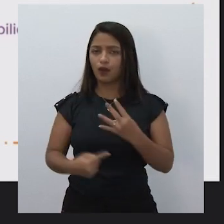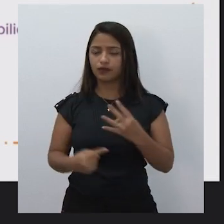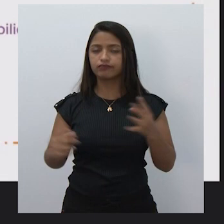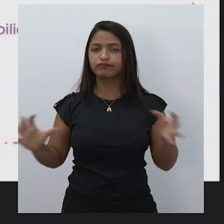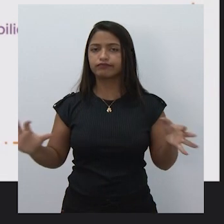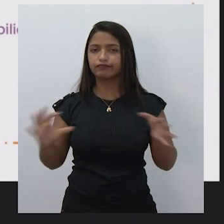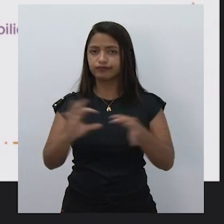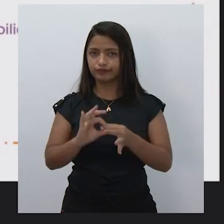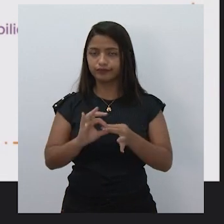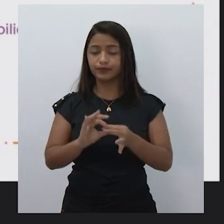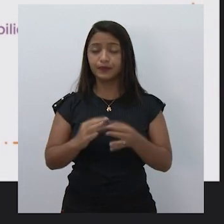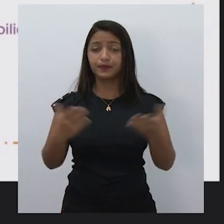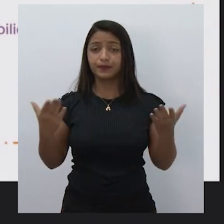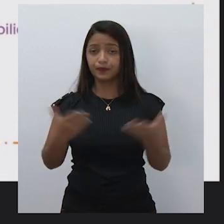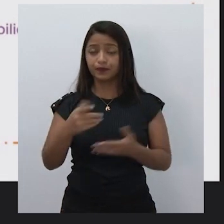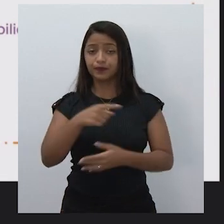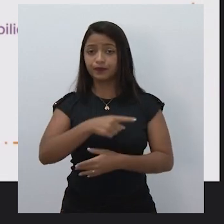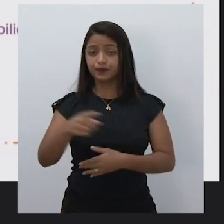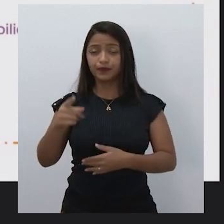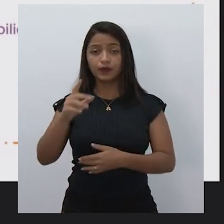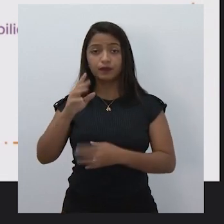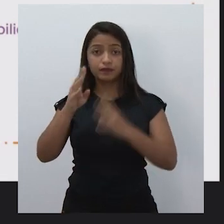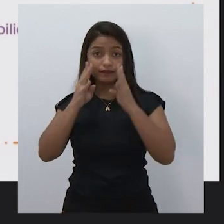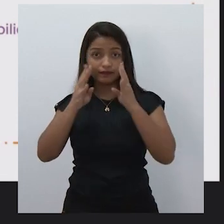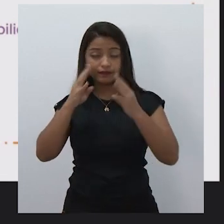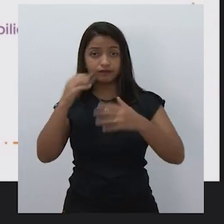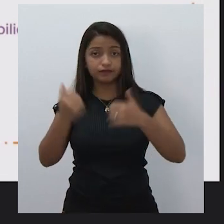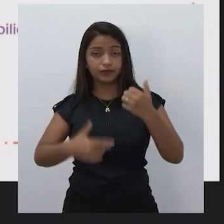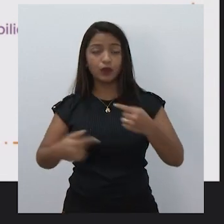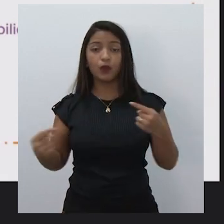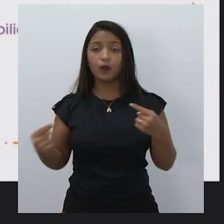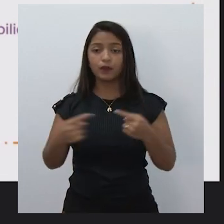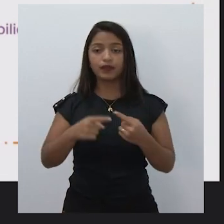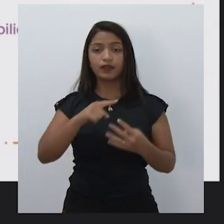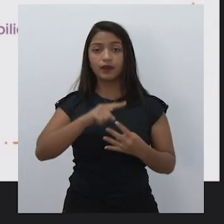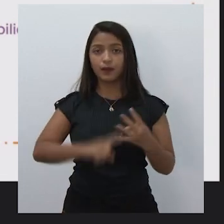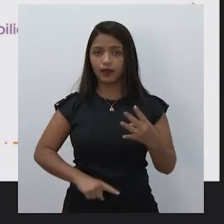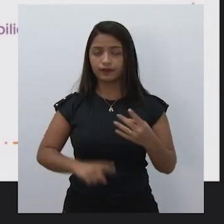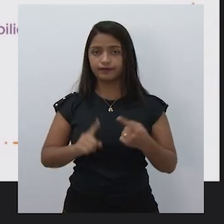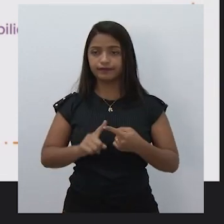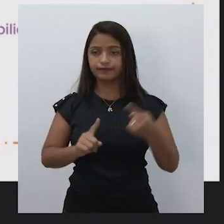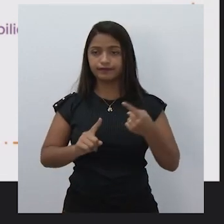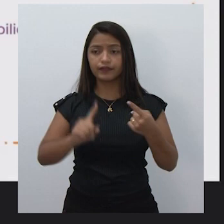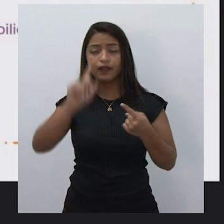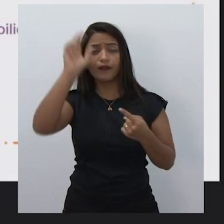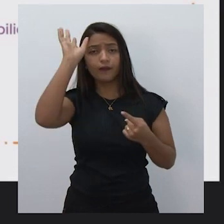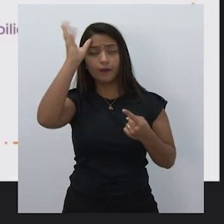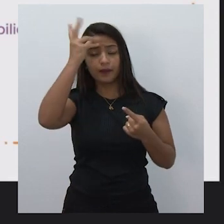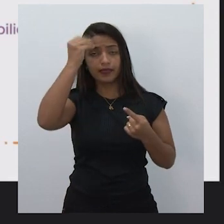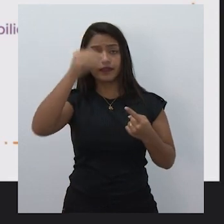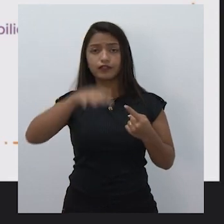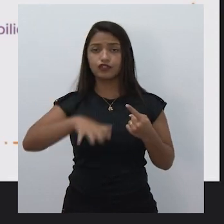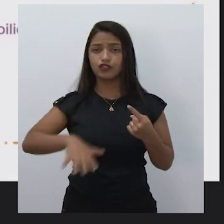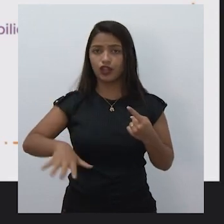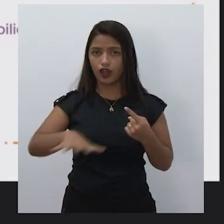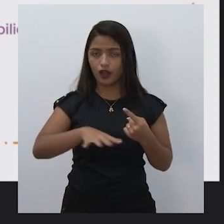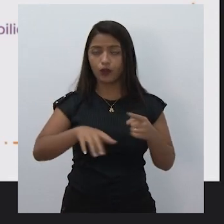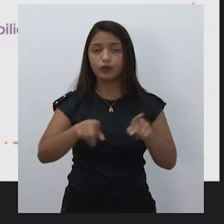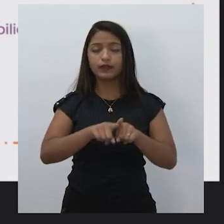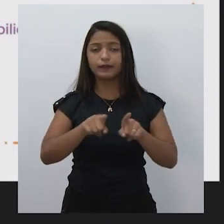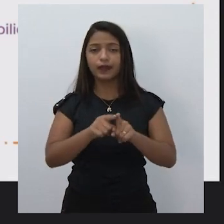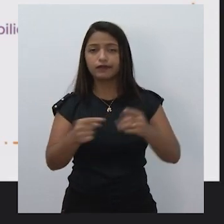que vocês ouvirão terão relação com esses pontos. Primeiro, competências gerais e eixos